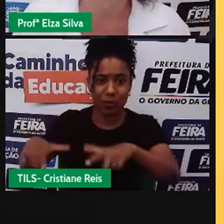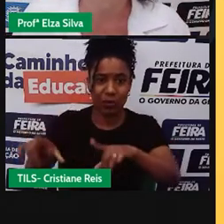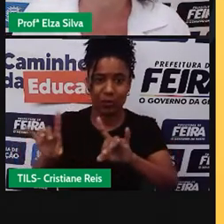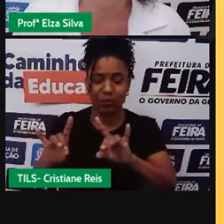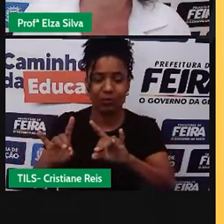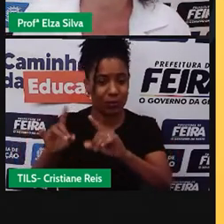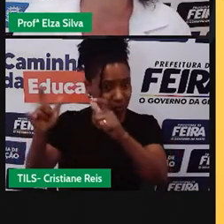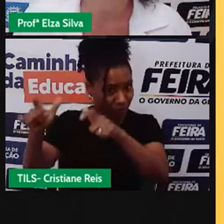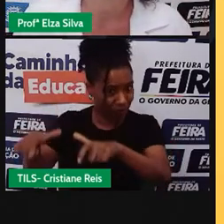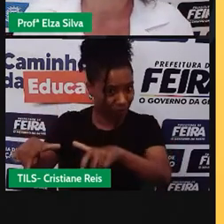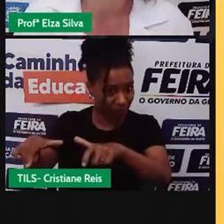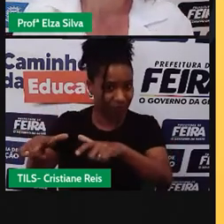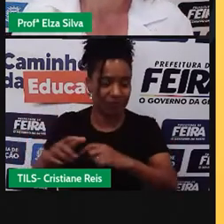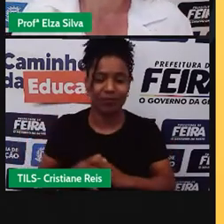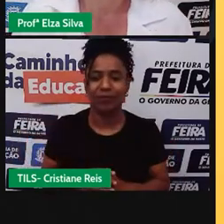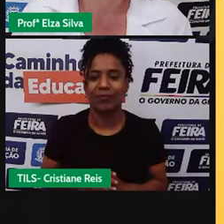Albany.